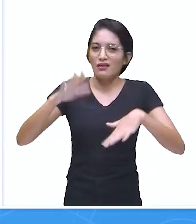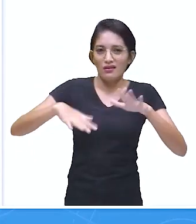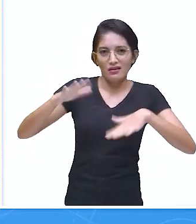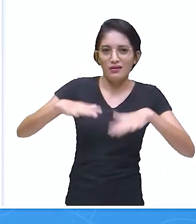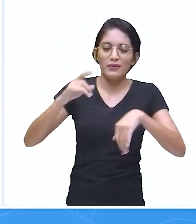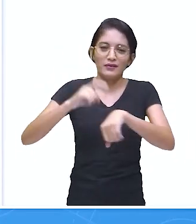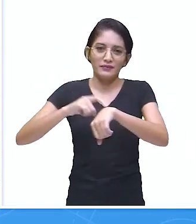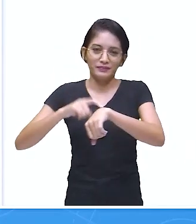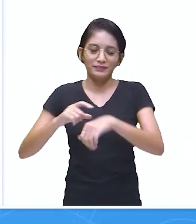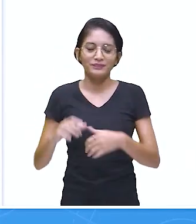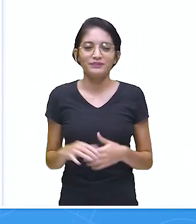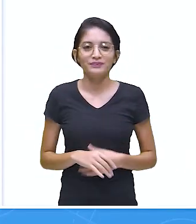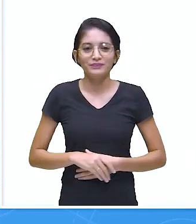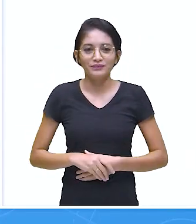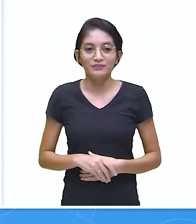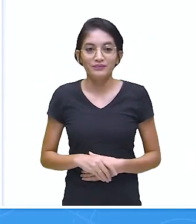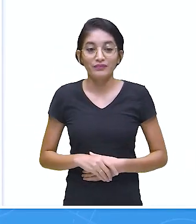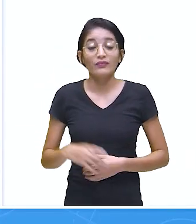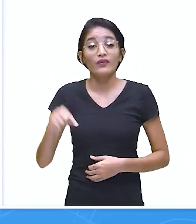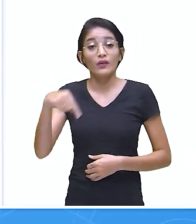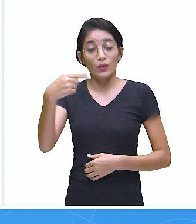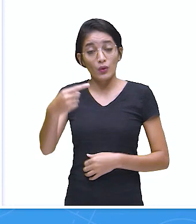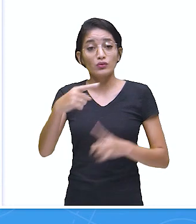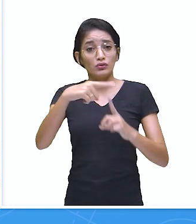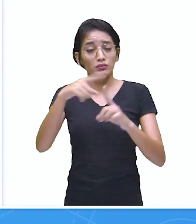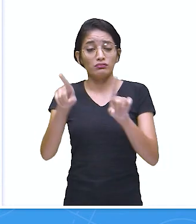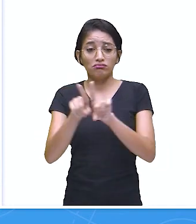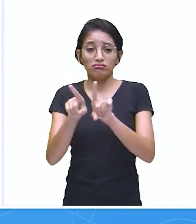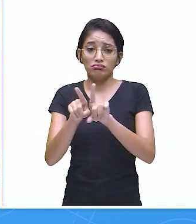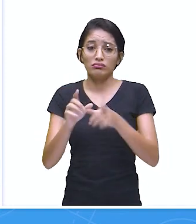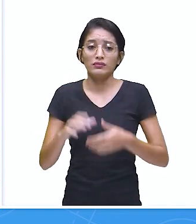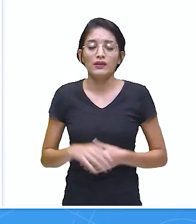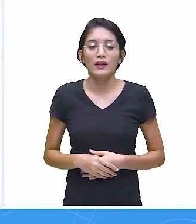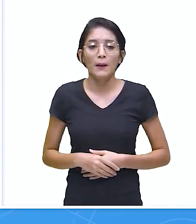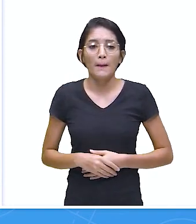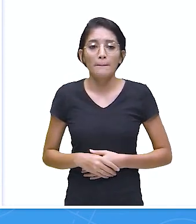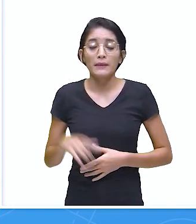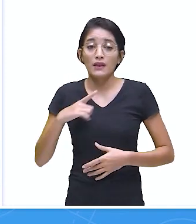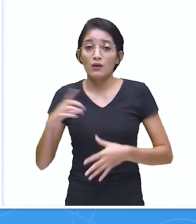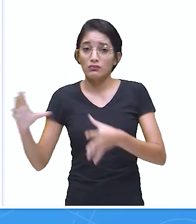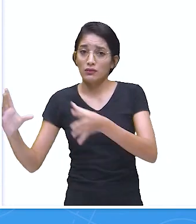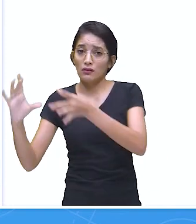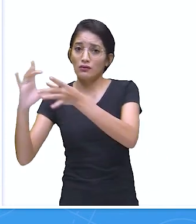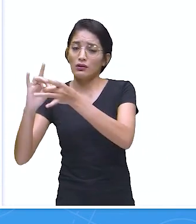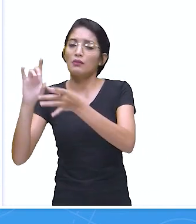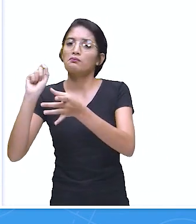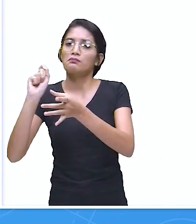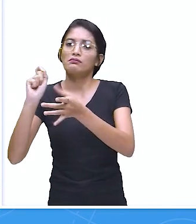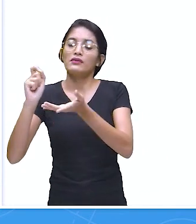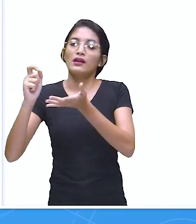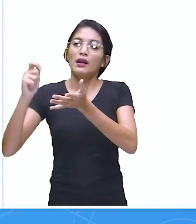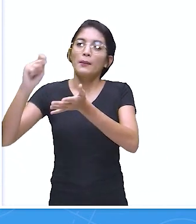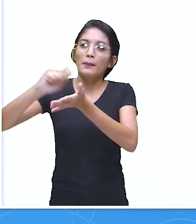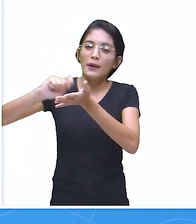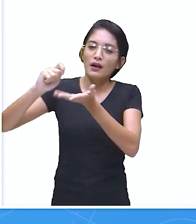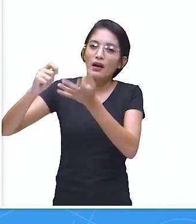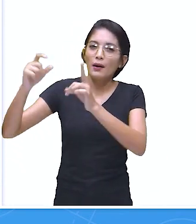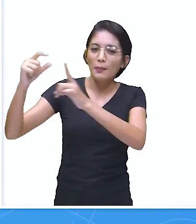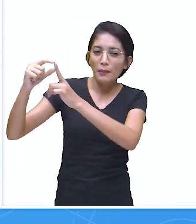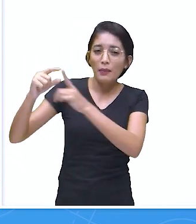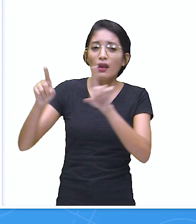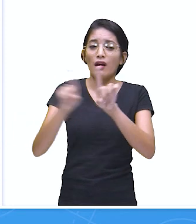Tá bom? Muito bem, olha só. Outra situação aí. Ele entrelaça palavras, imagens